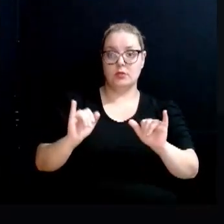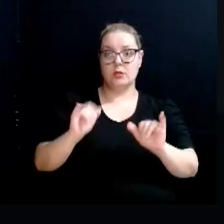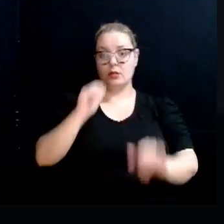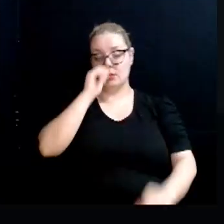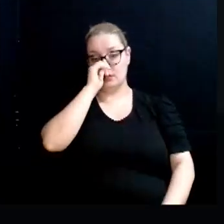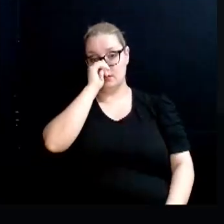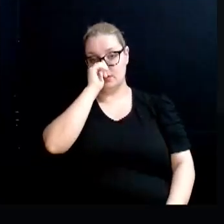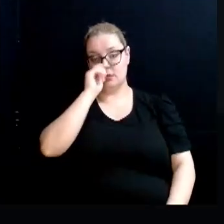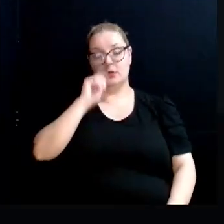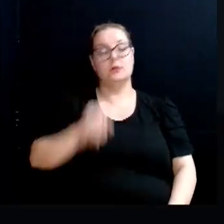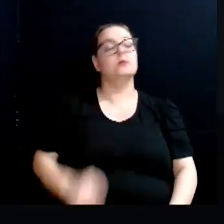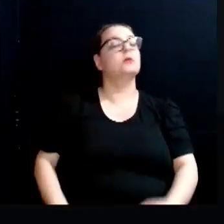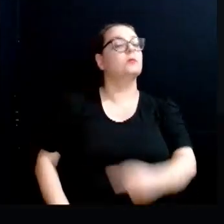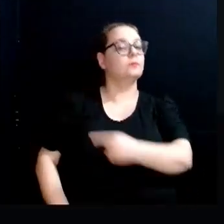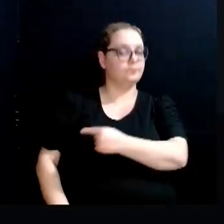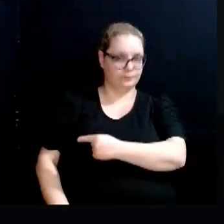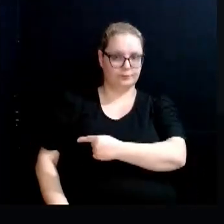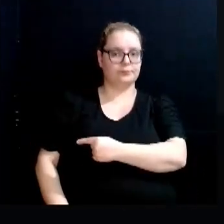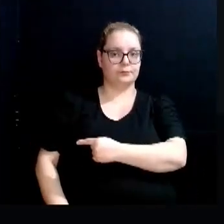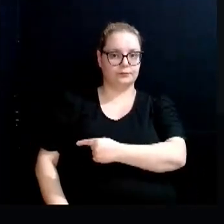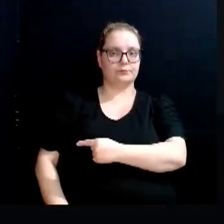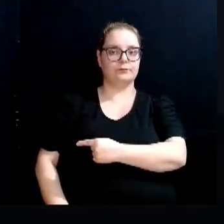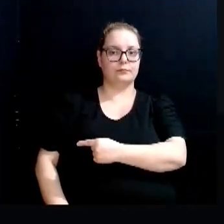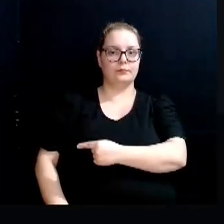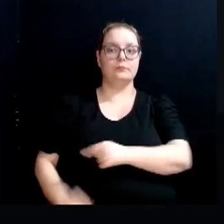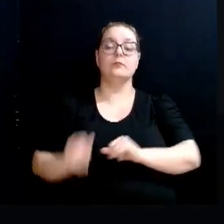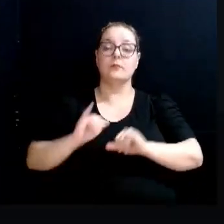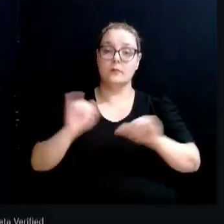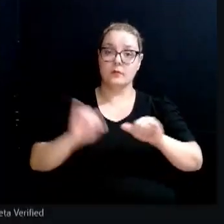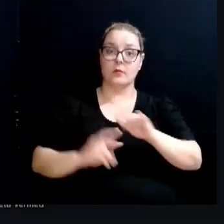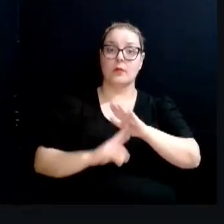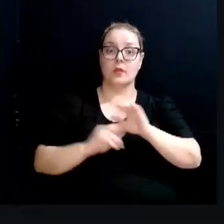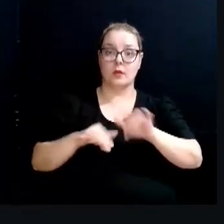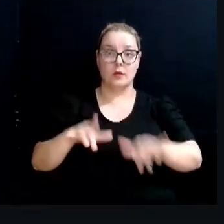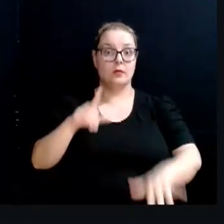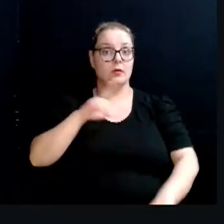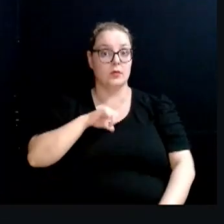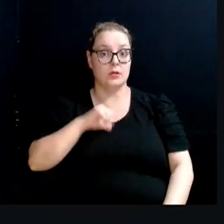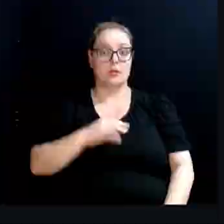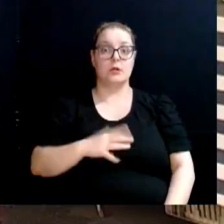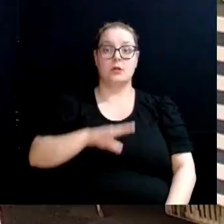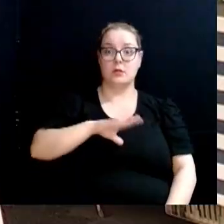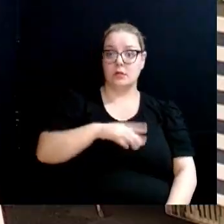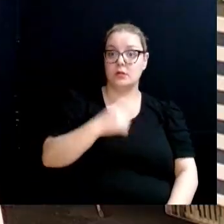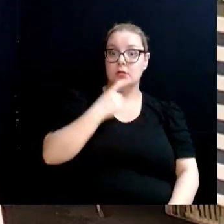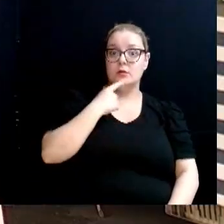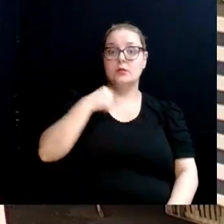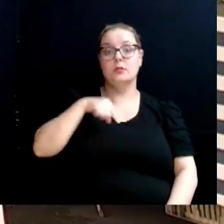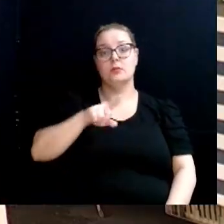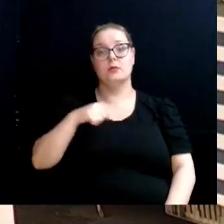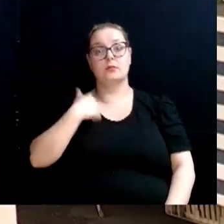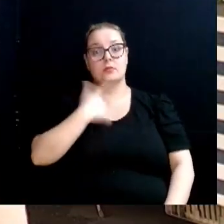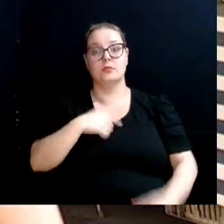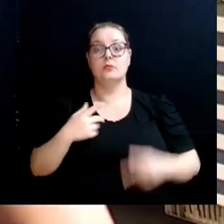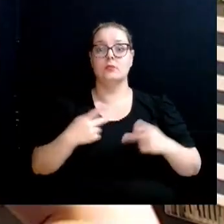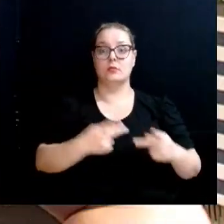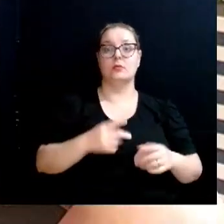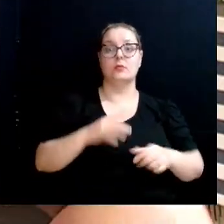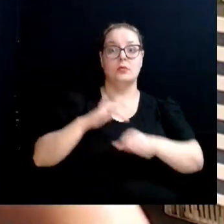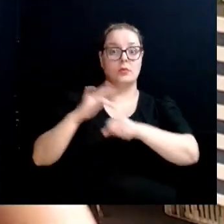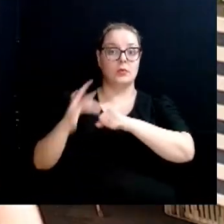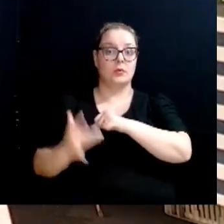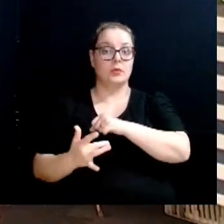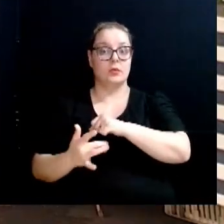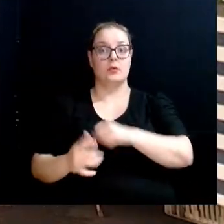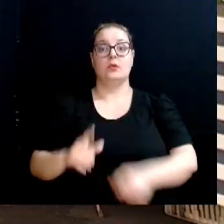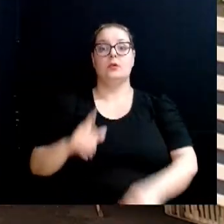a gente divulga as feiras que tem em Campinas, a gente vai até as feiras, a gente faz mídias, a gente coloca o que tem nas